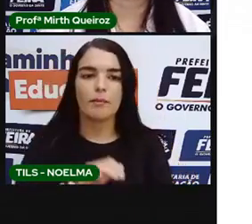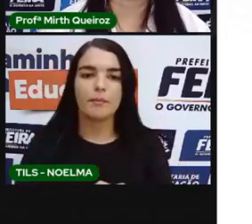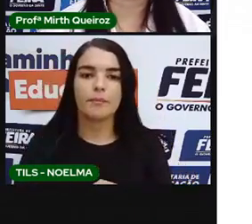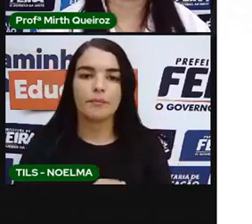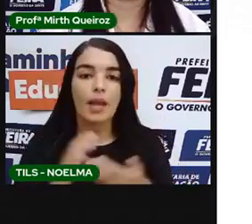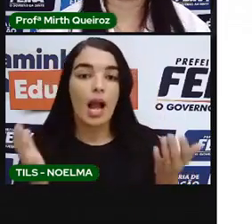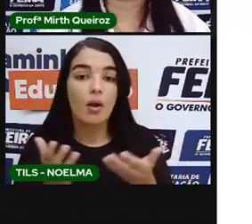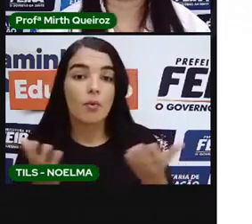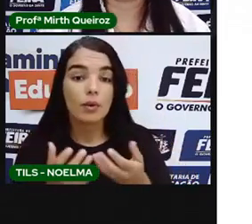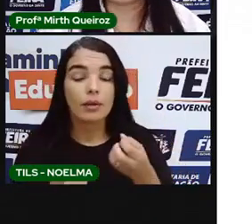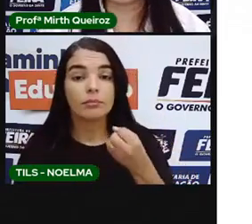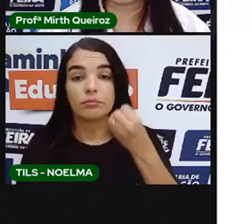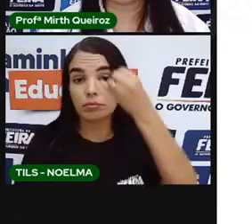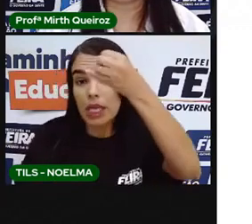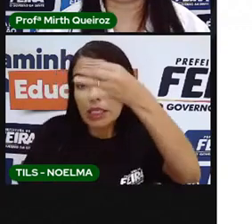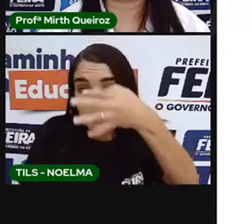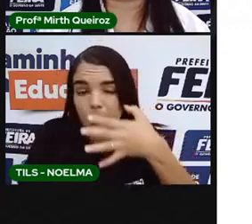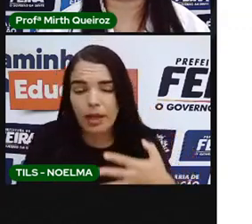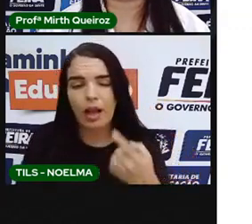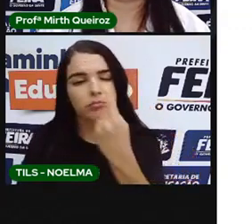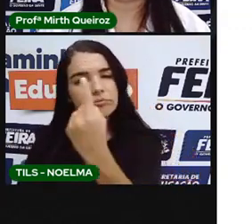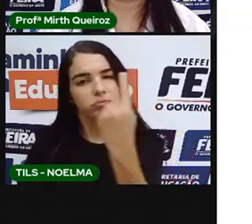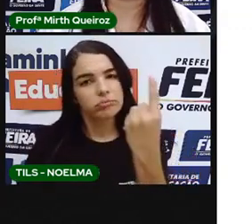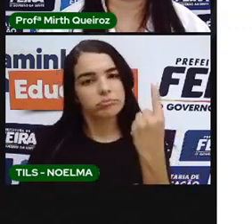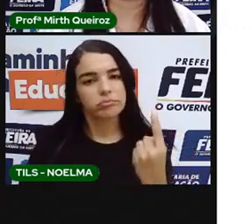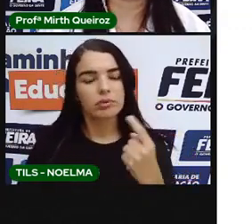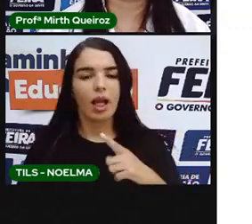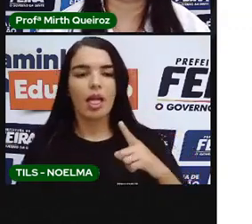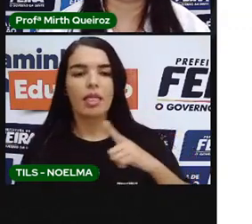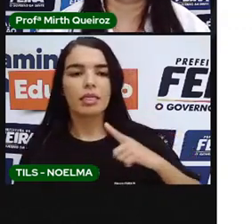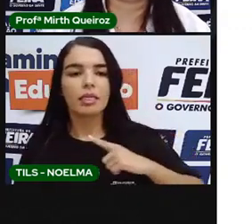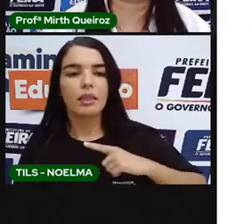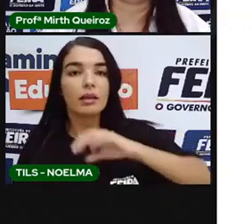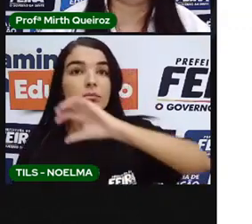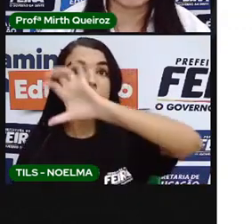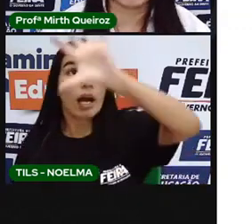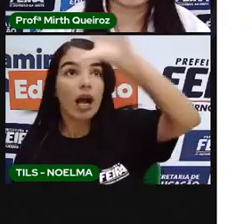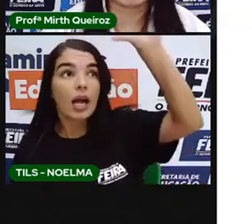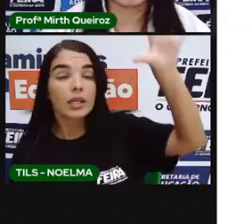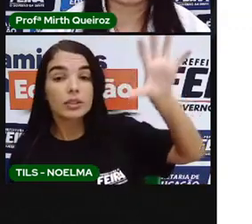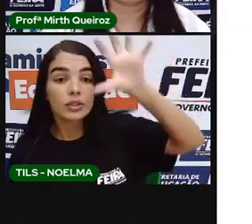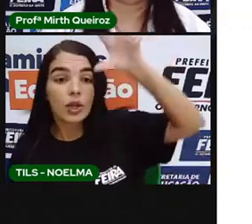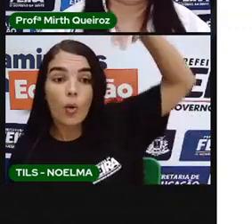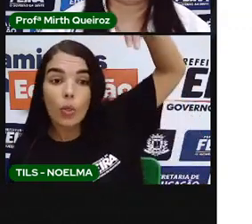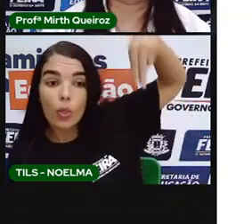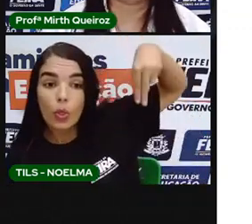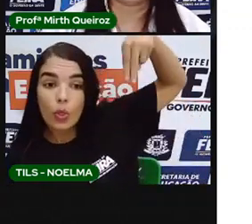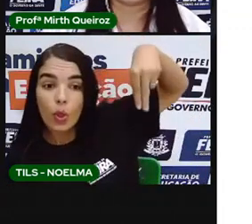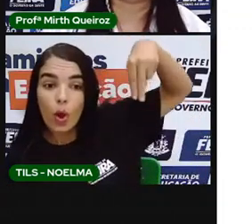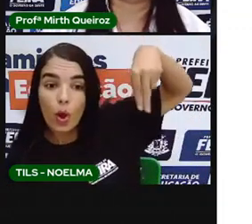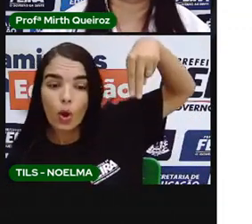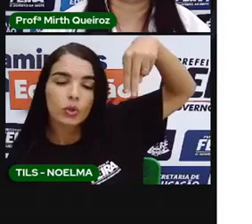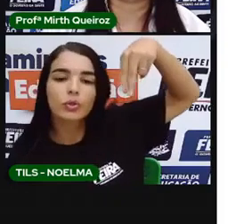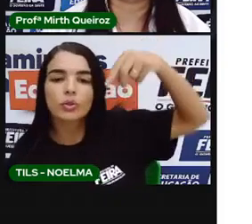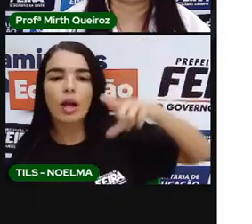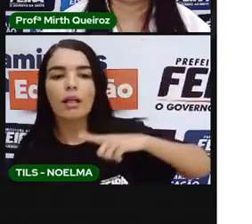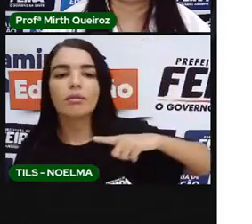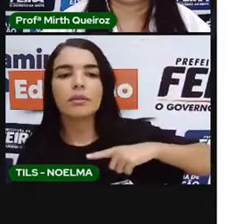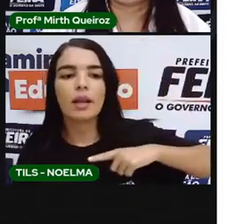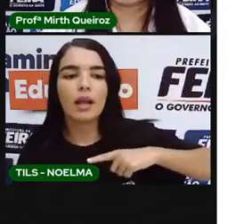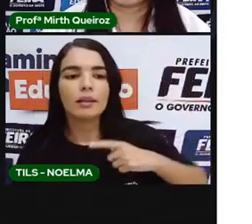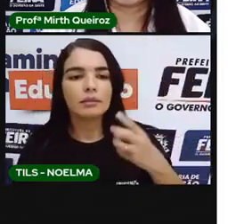Vamos falar agora de cada uma delas. Nós temos aqui a região norte, né? Na região norte, nós